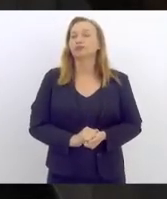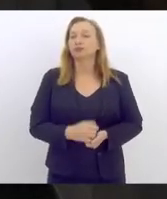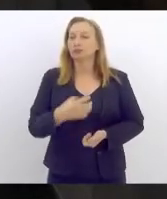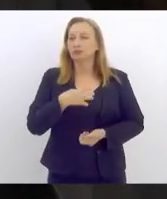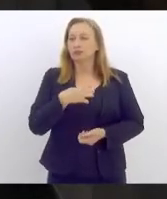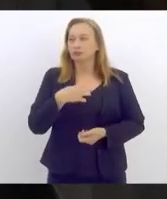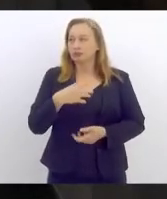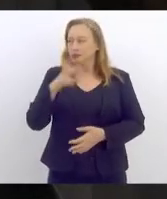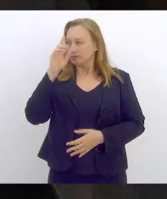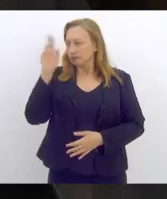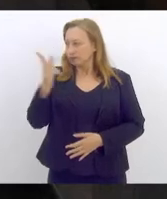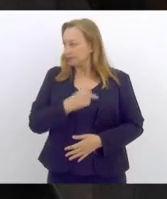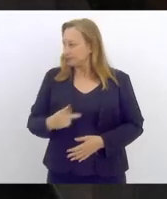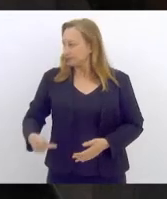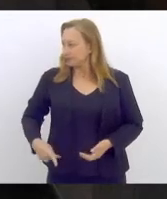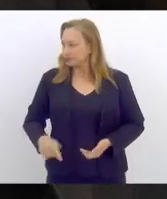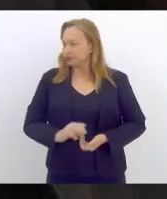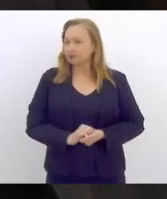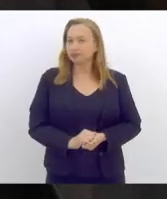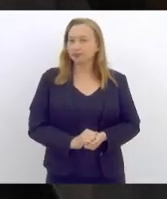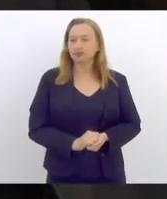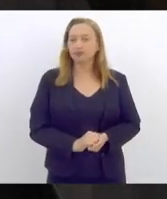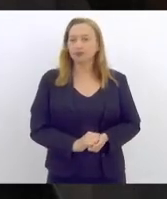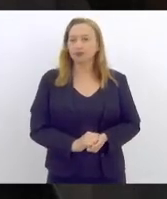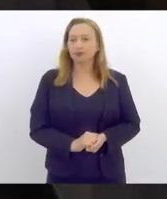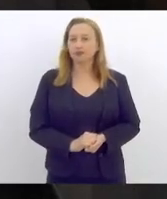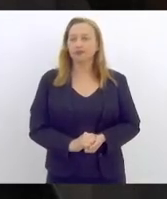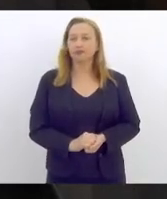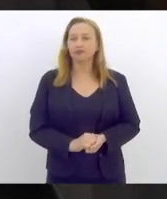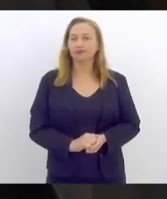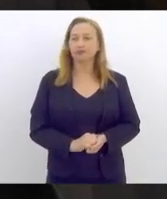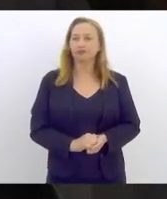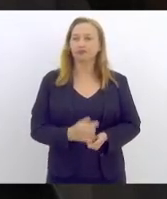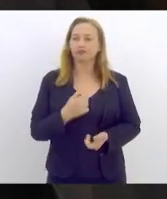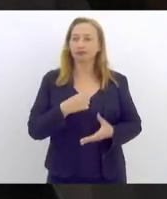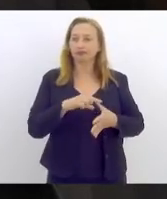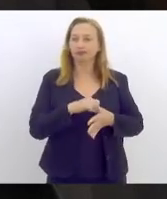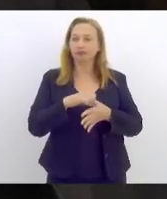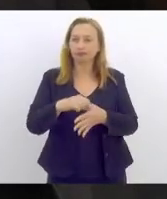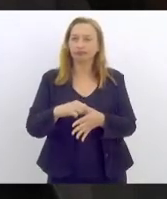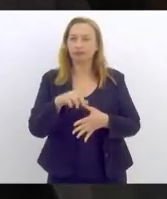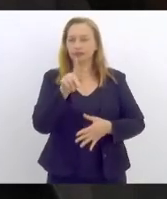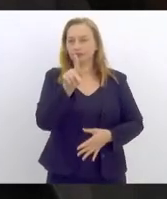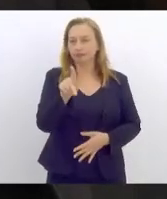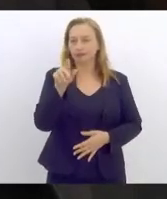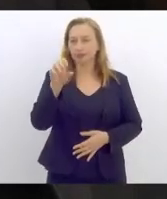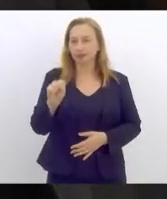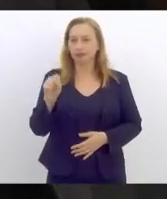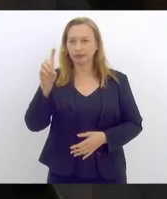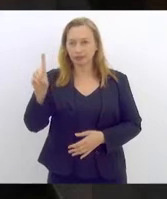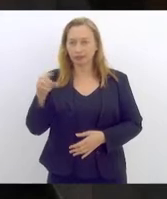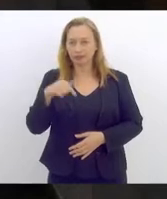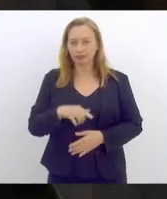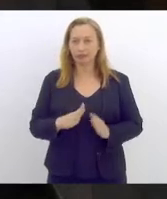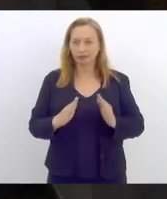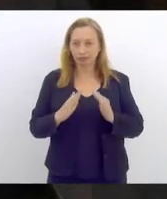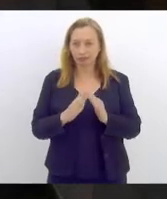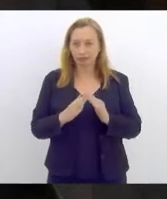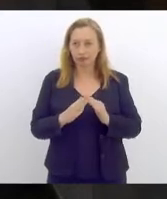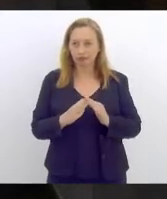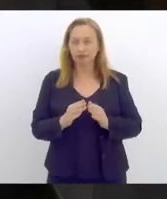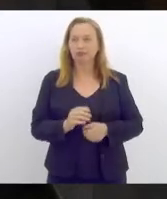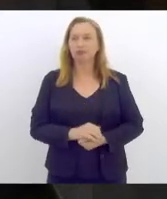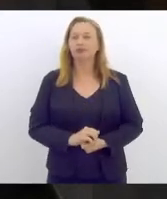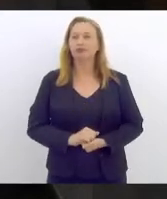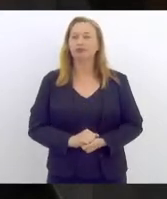sentido eu como atual líder do PSD aqui na casa de uma